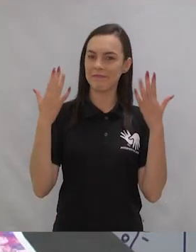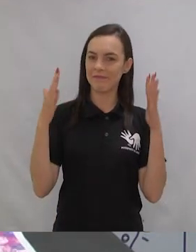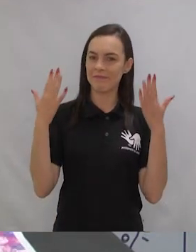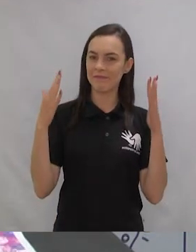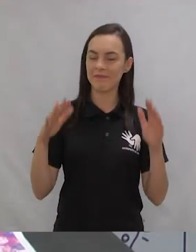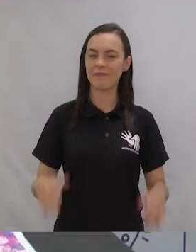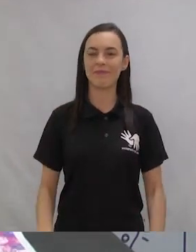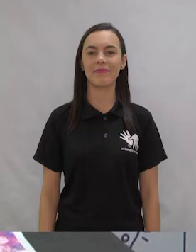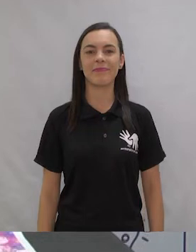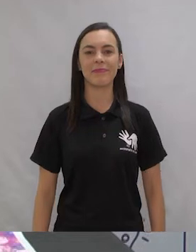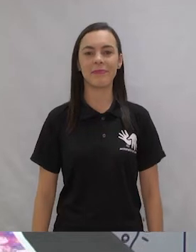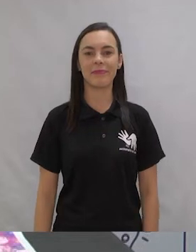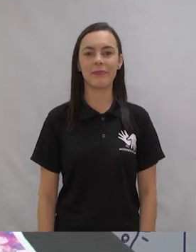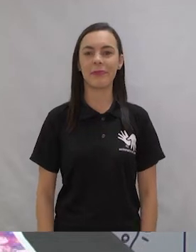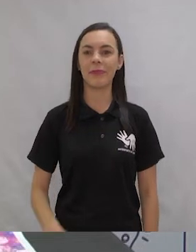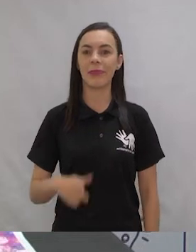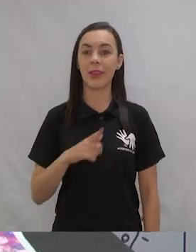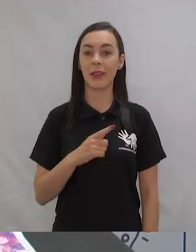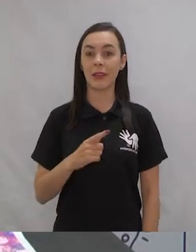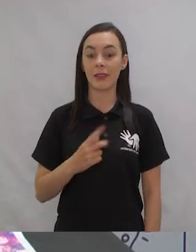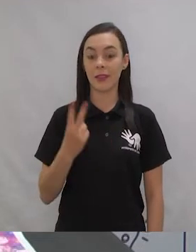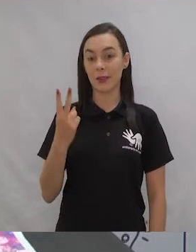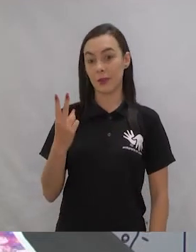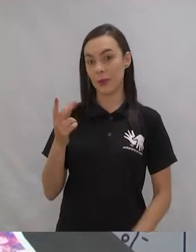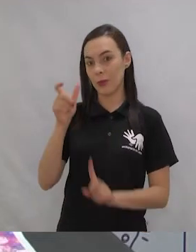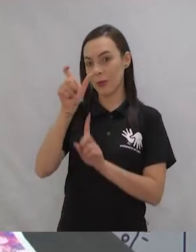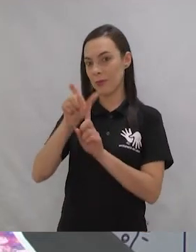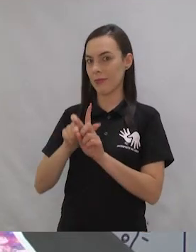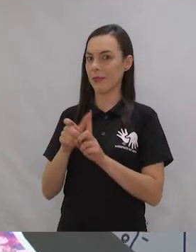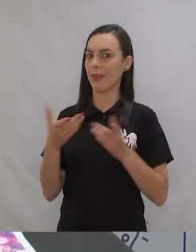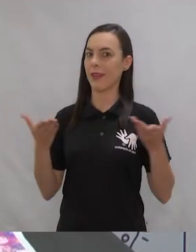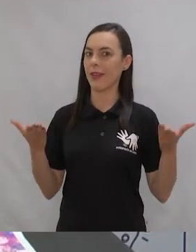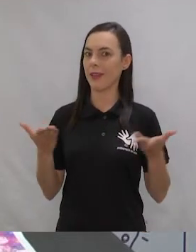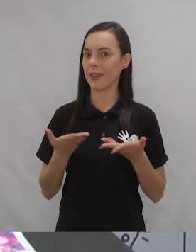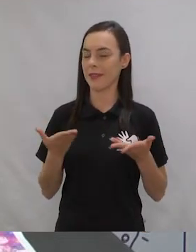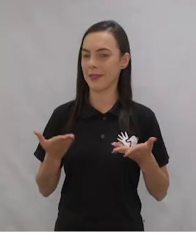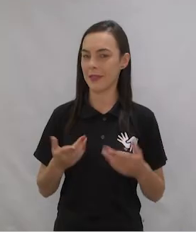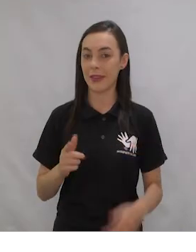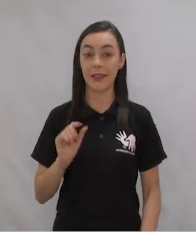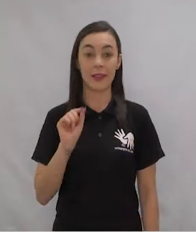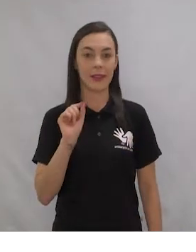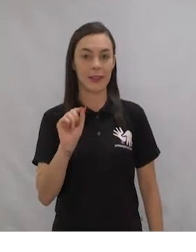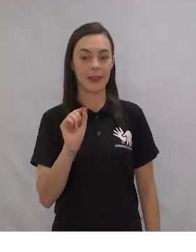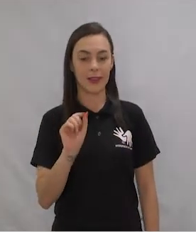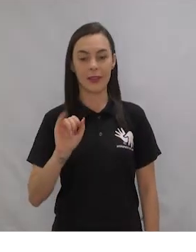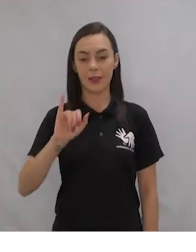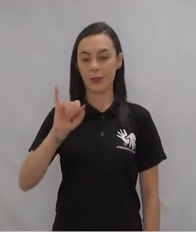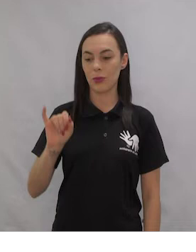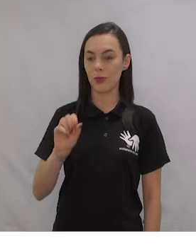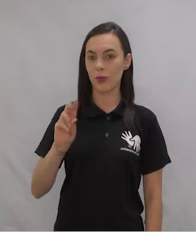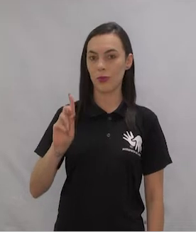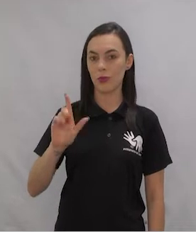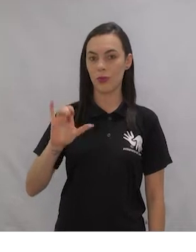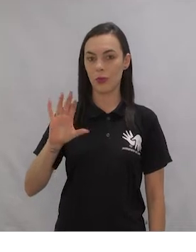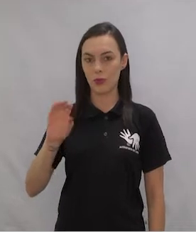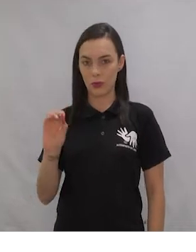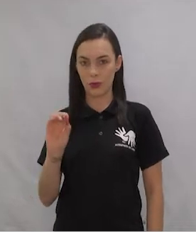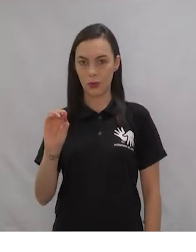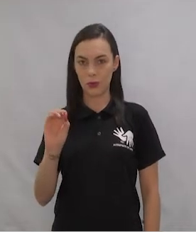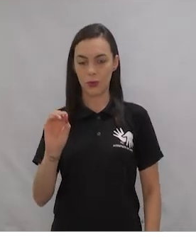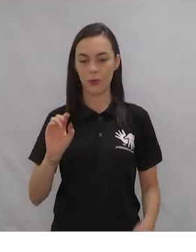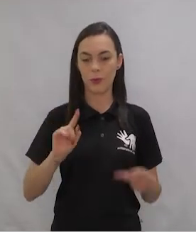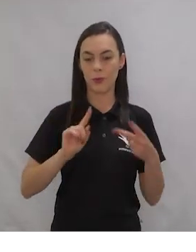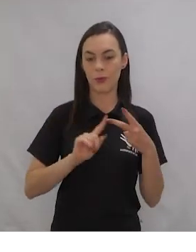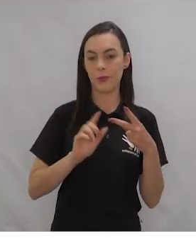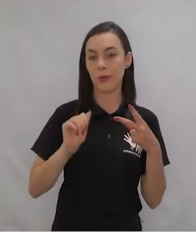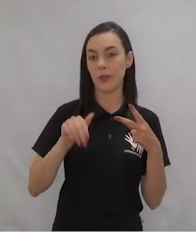Nós temos aqui dois personagens nessa situação problema. Nós temos o Júlio e